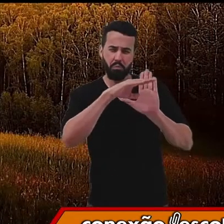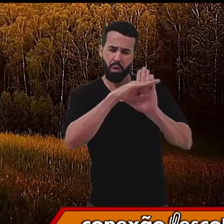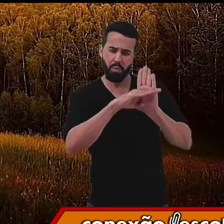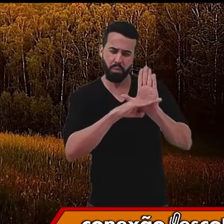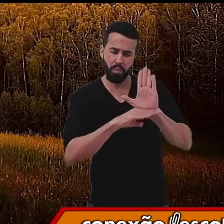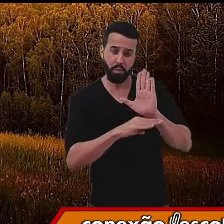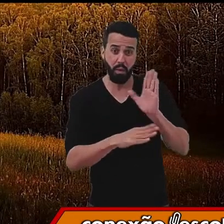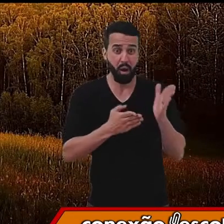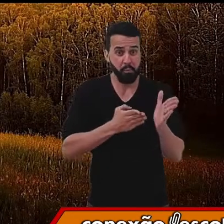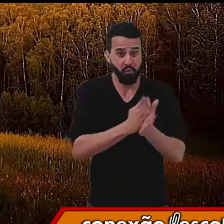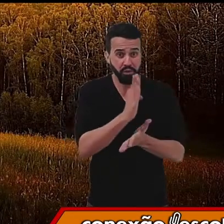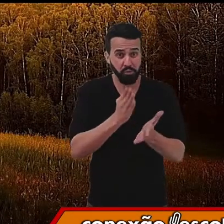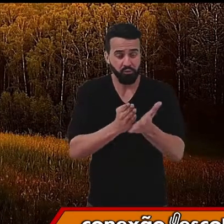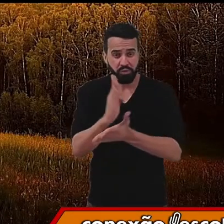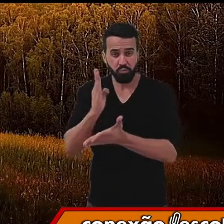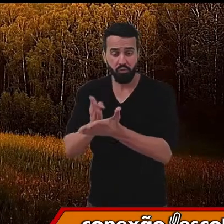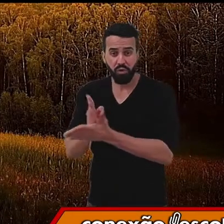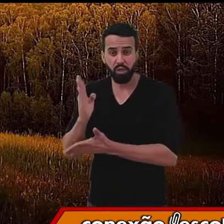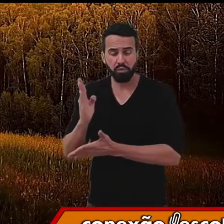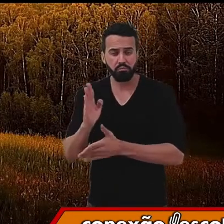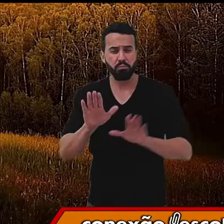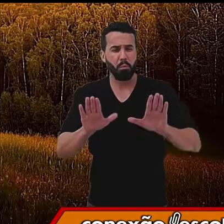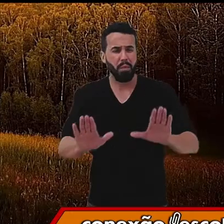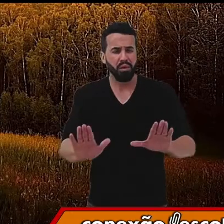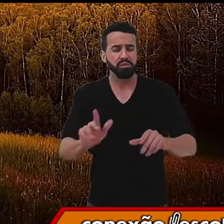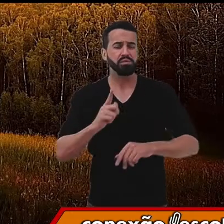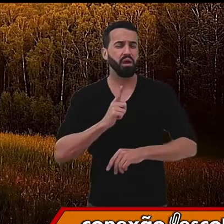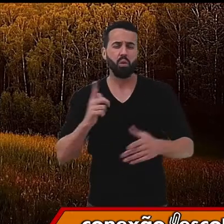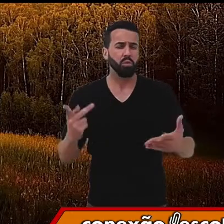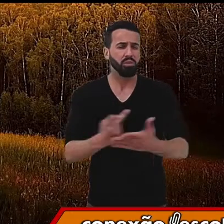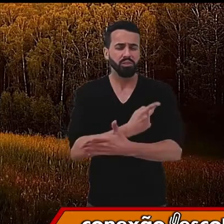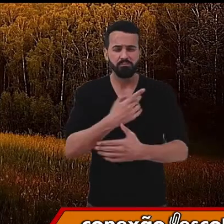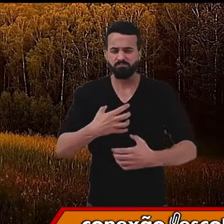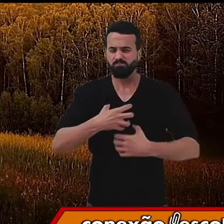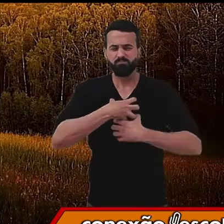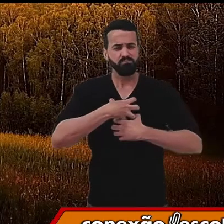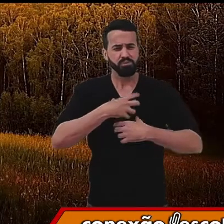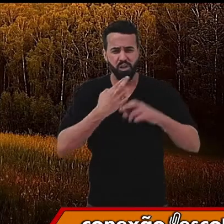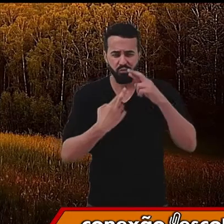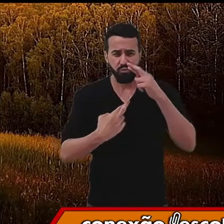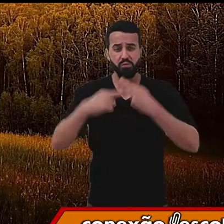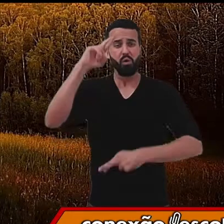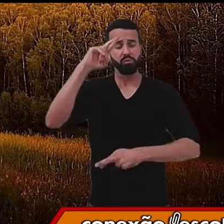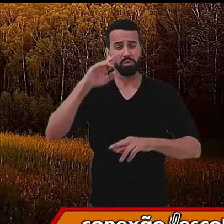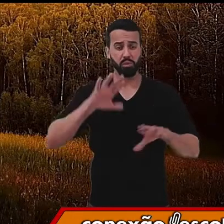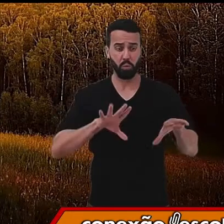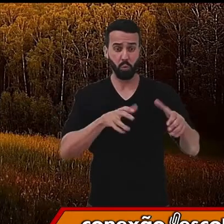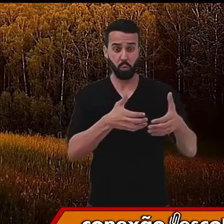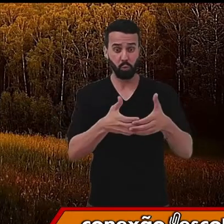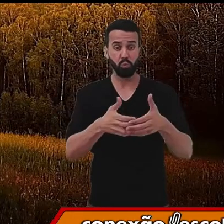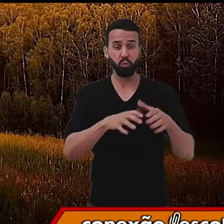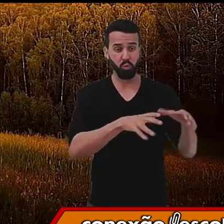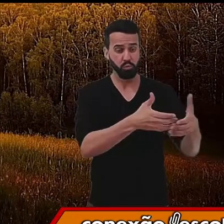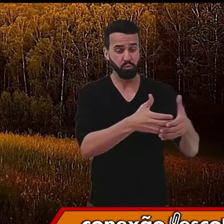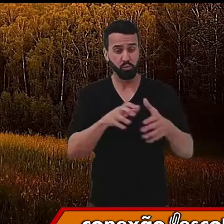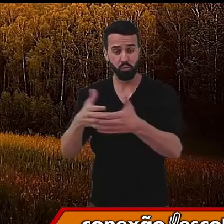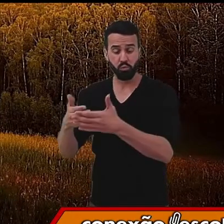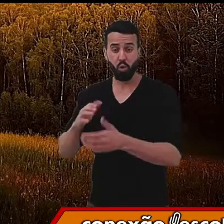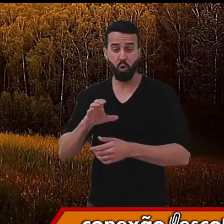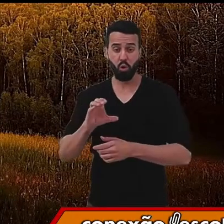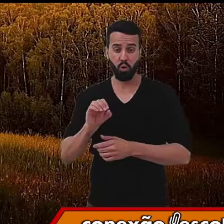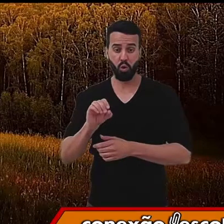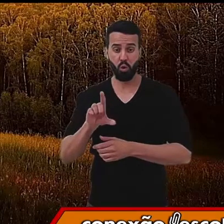isso cria um sentimento de revolta nesses colonos. E esses colonos, então,